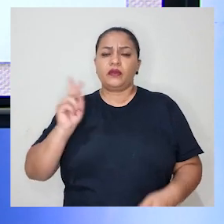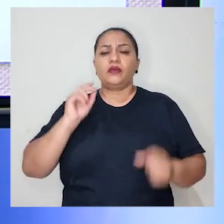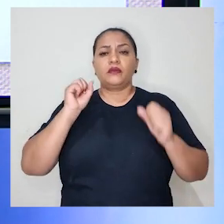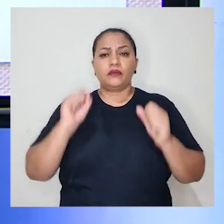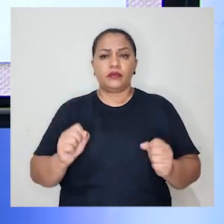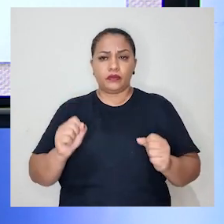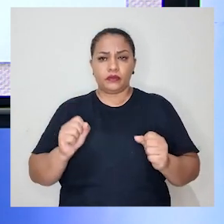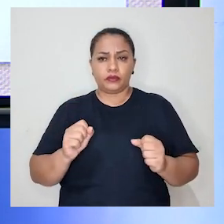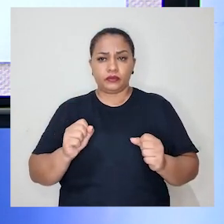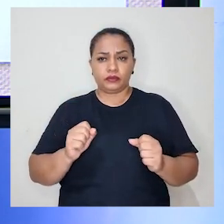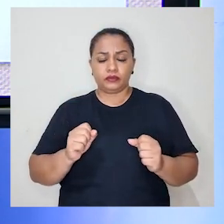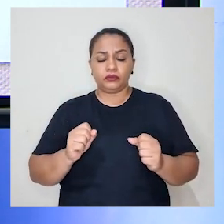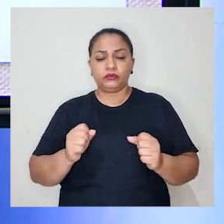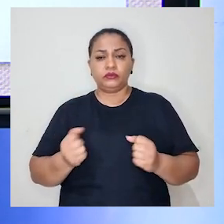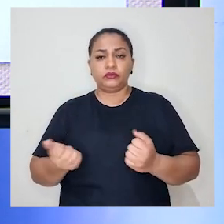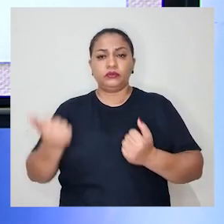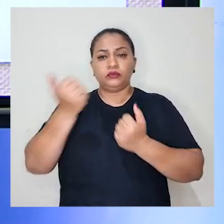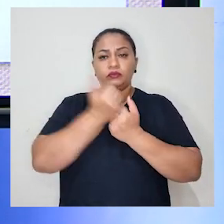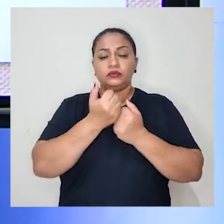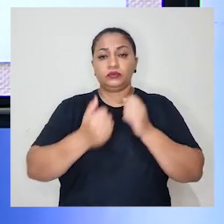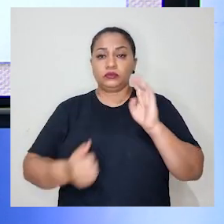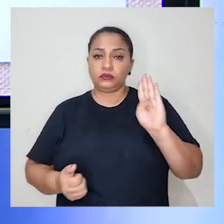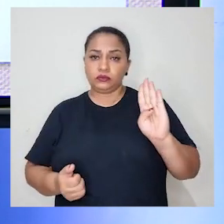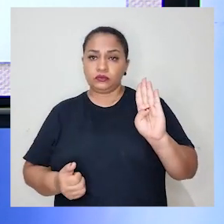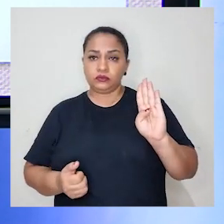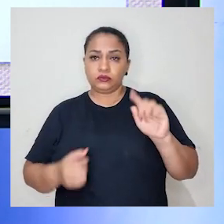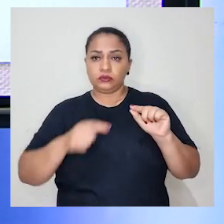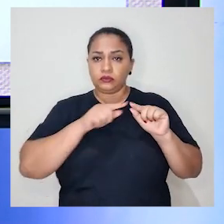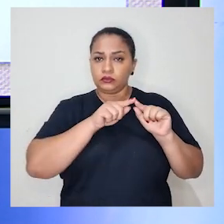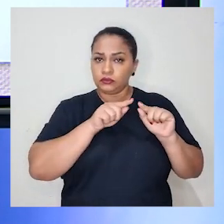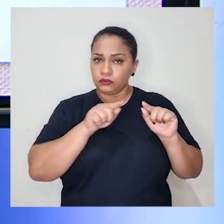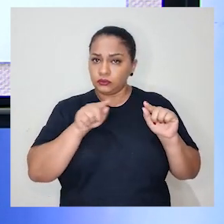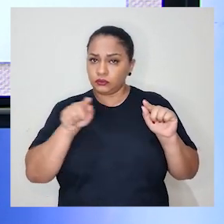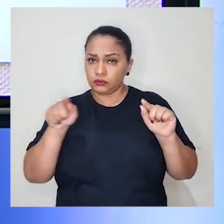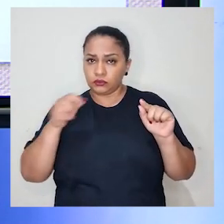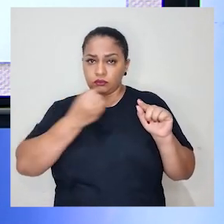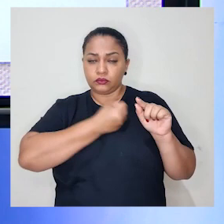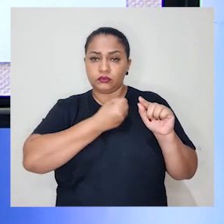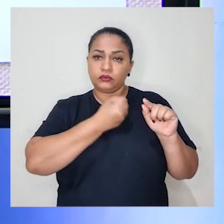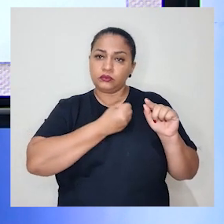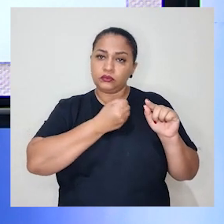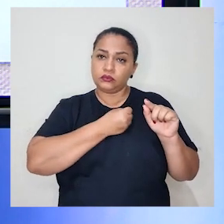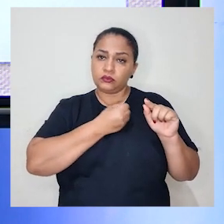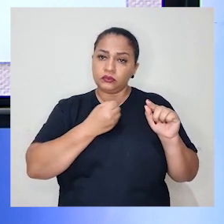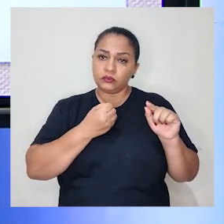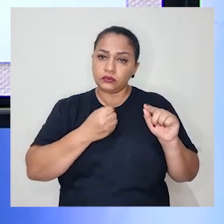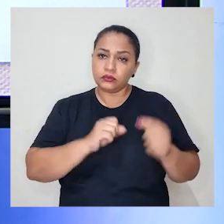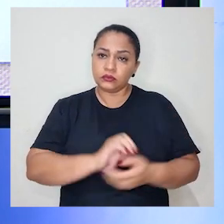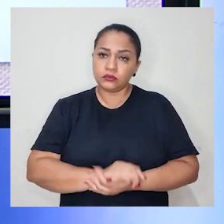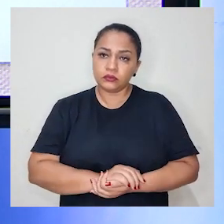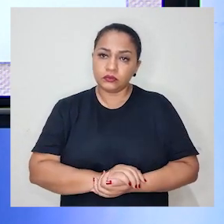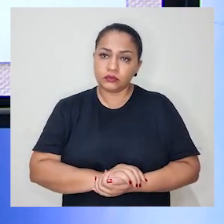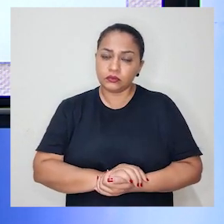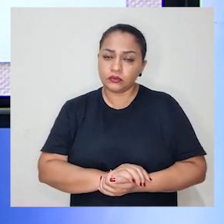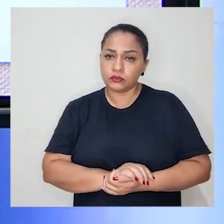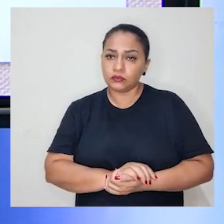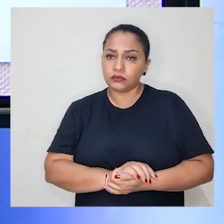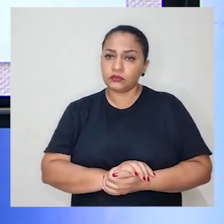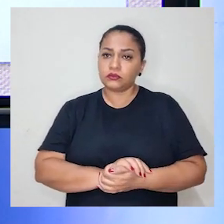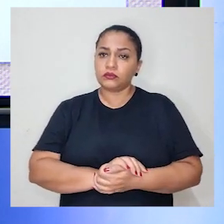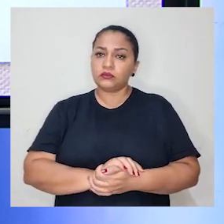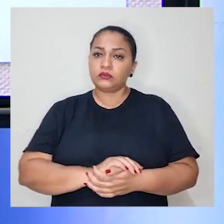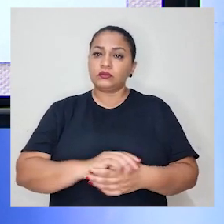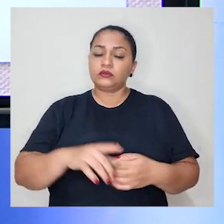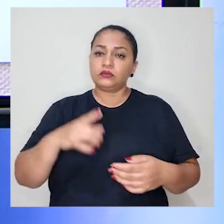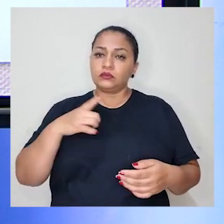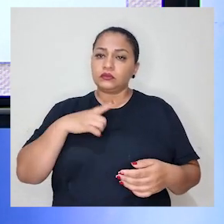atribuir a B para que esse número todo, então, ó, tem esse número aqui, e no lugar